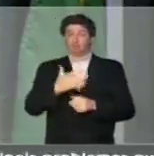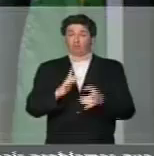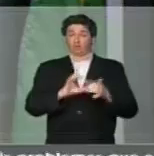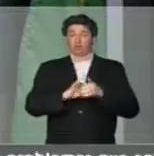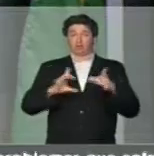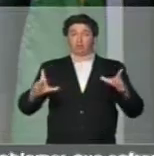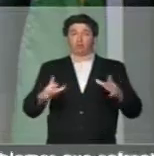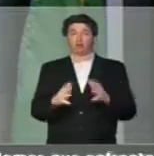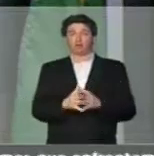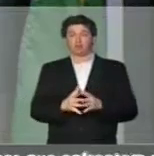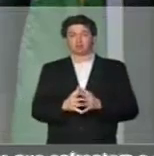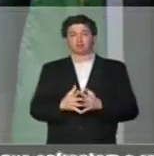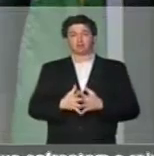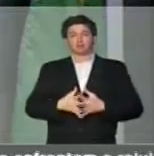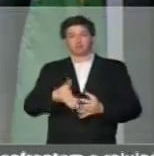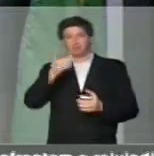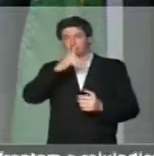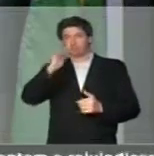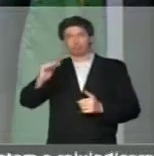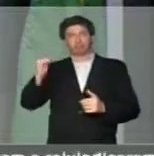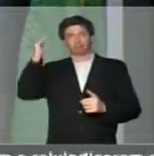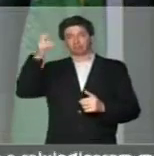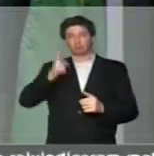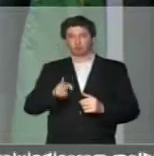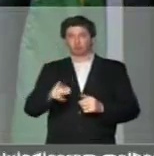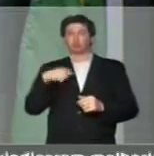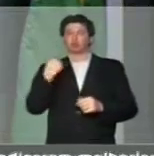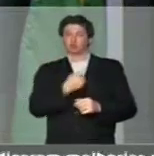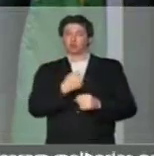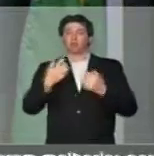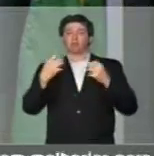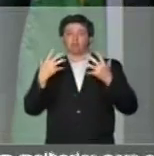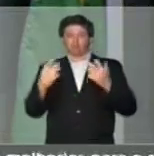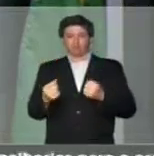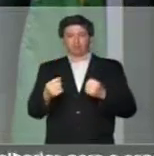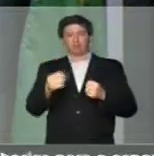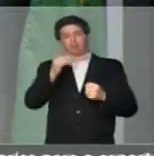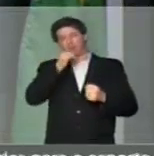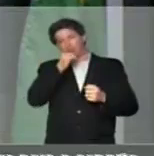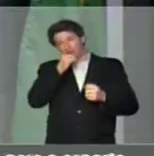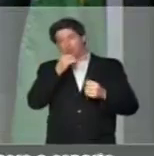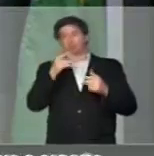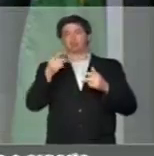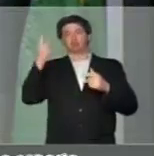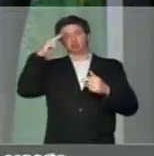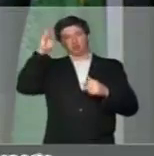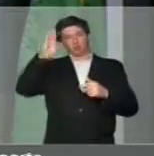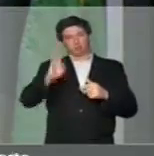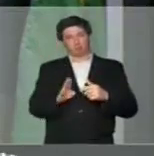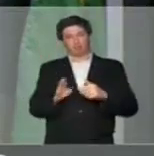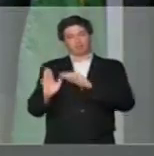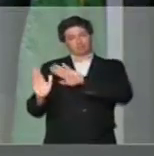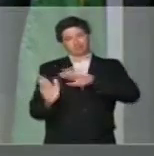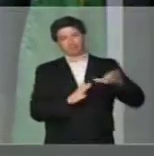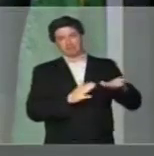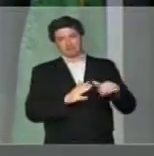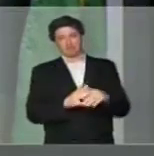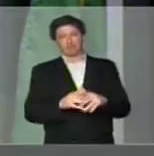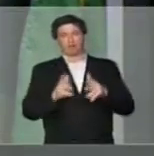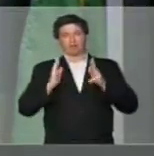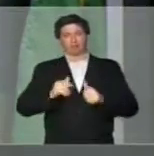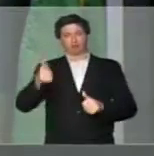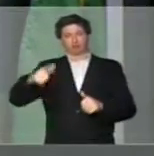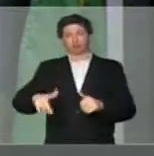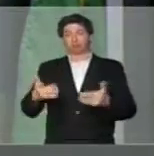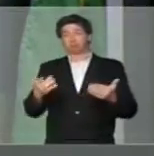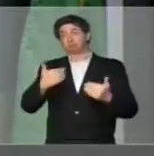democracia possa prevalecer e nós possamos passar esse triste capítulo do país a limpo. Fica